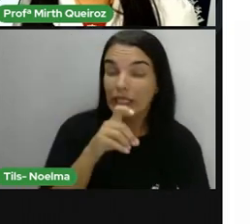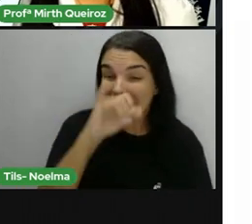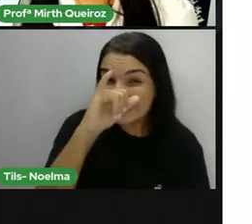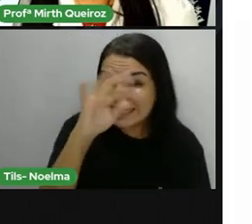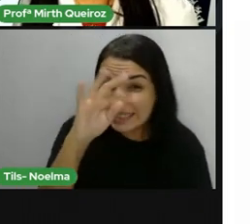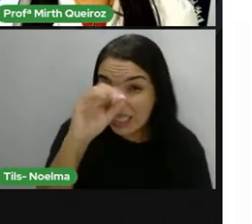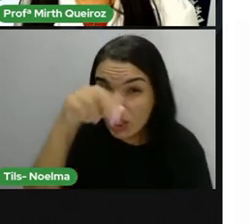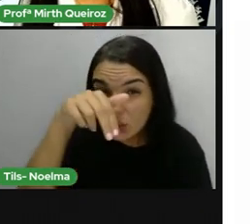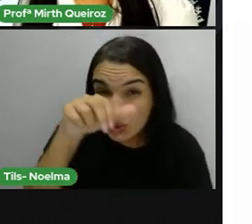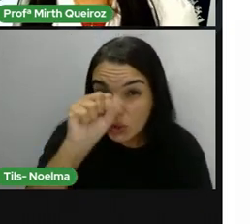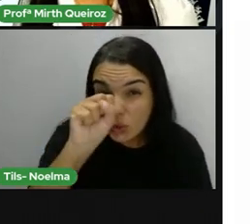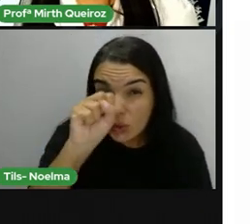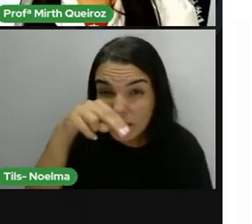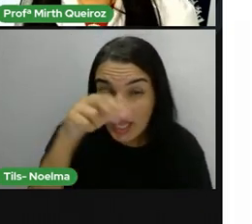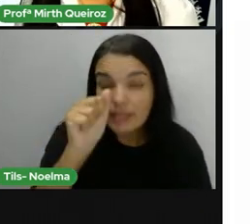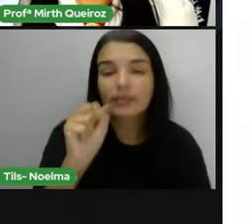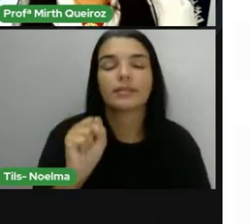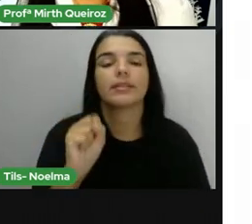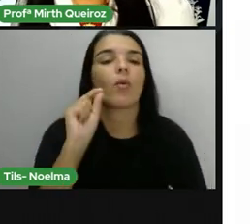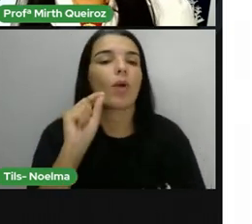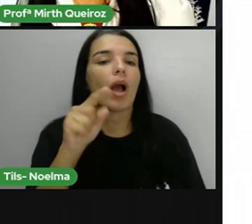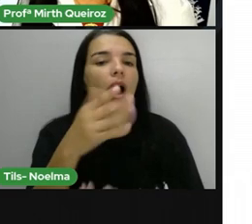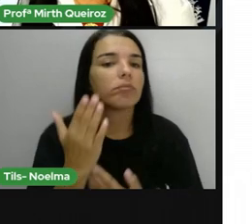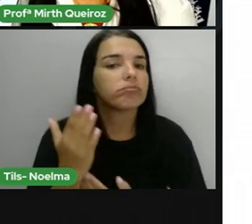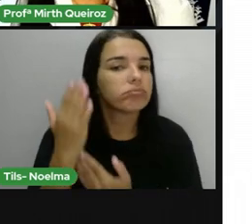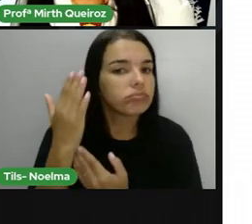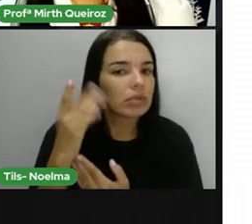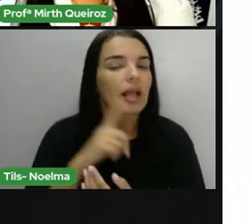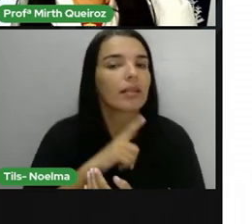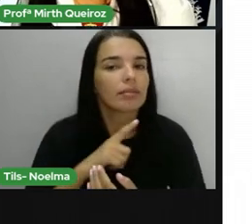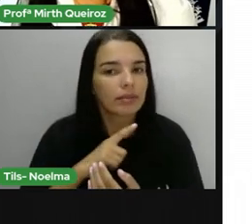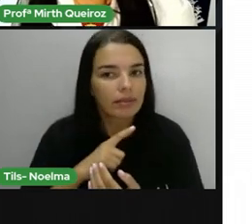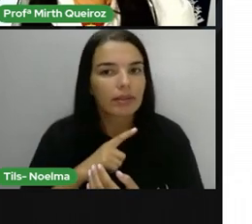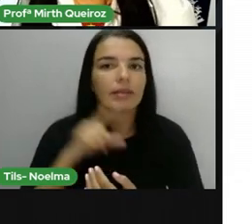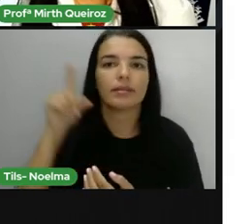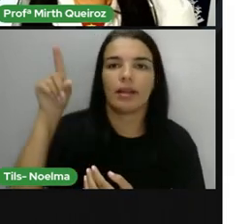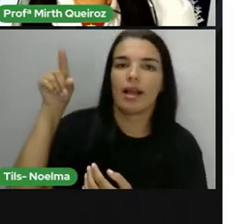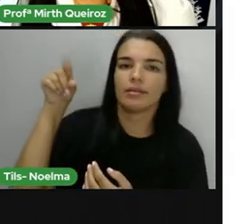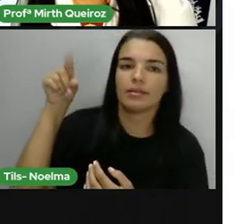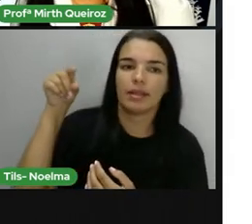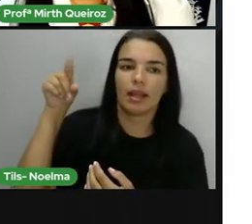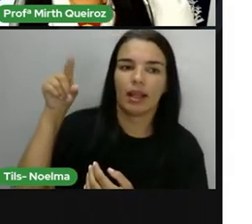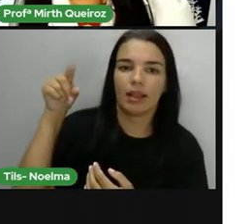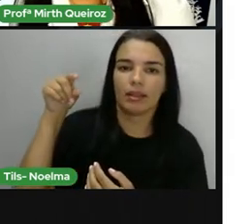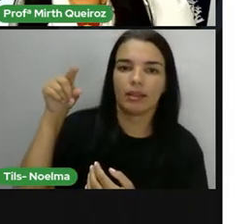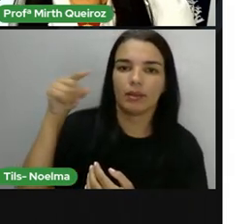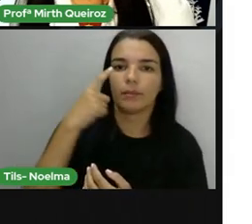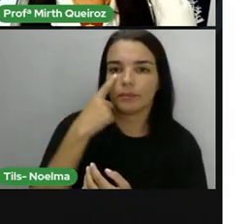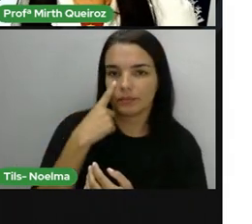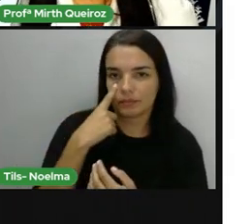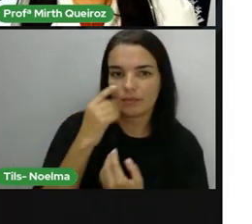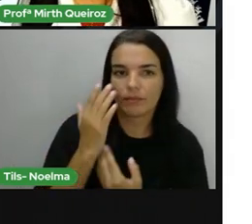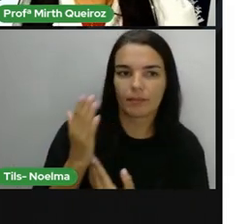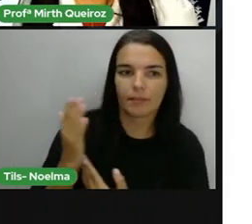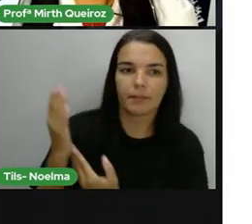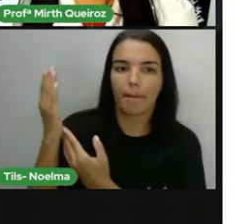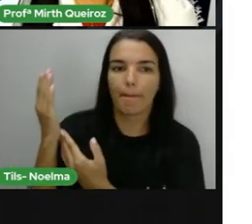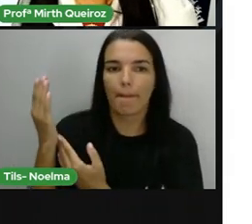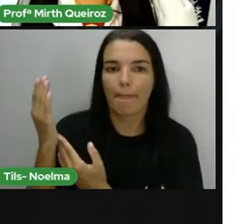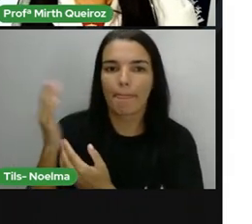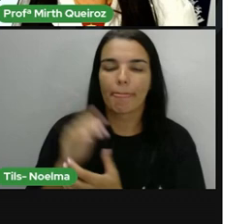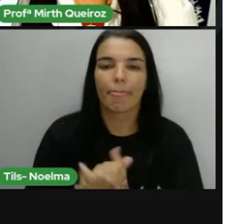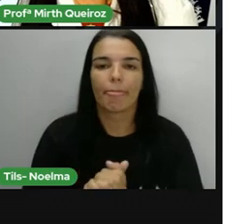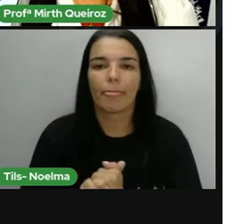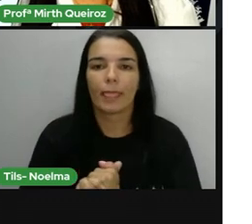terminadas em a ou as, e ou es, o ou os e em ou ens serão